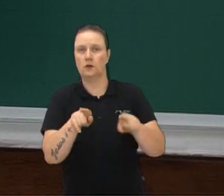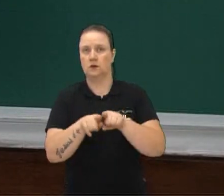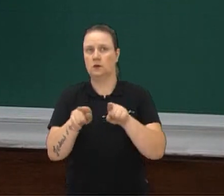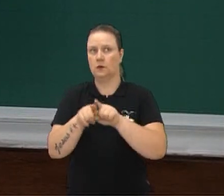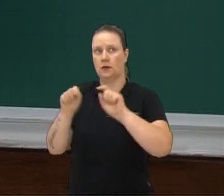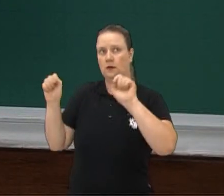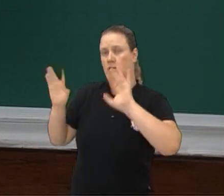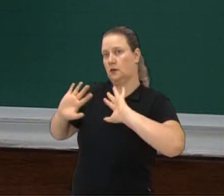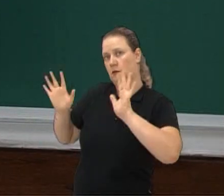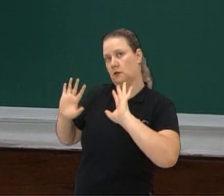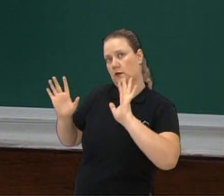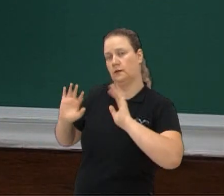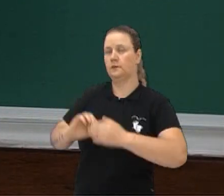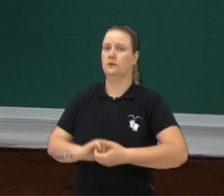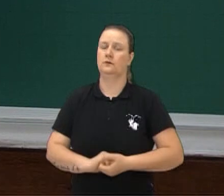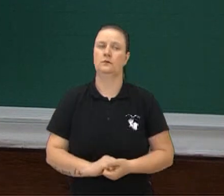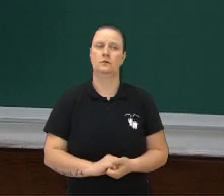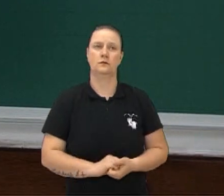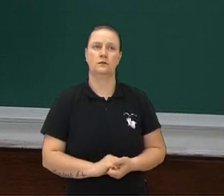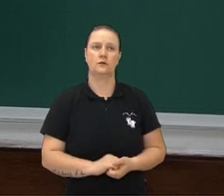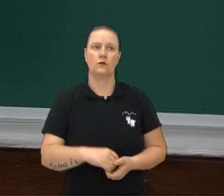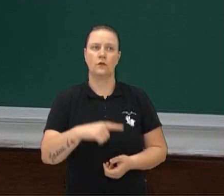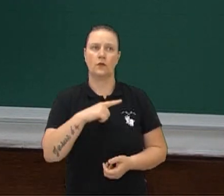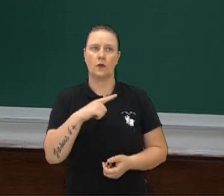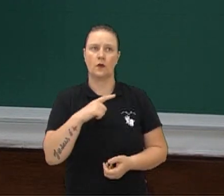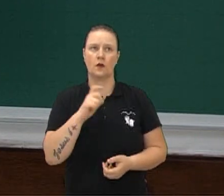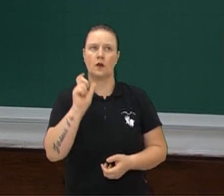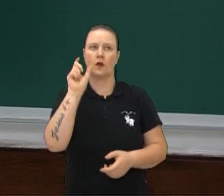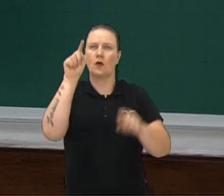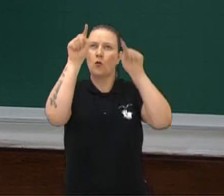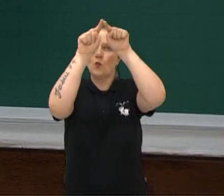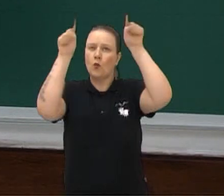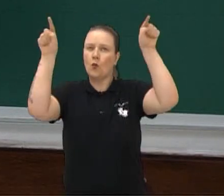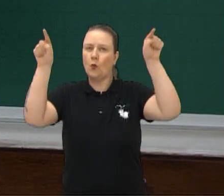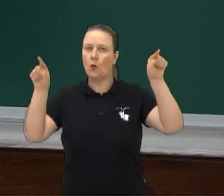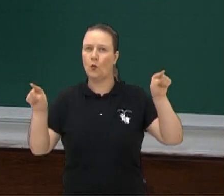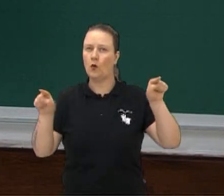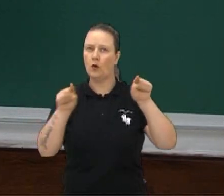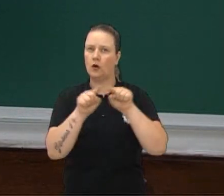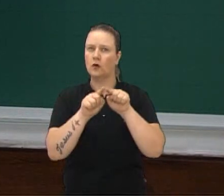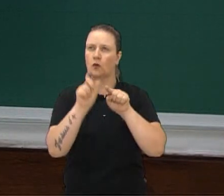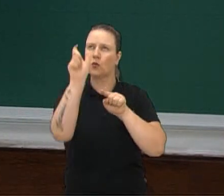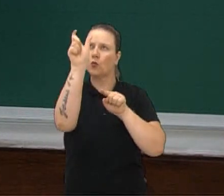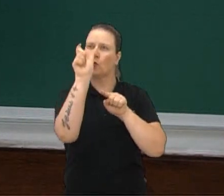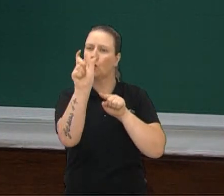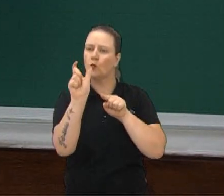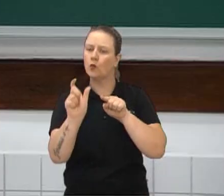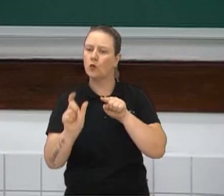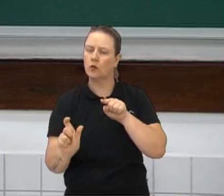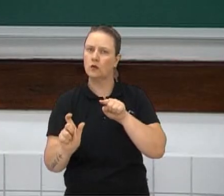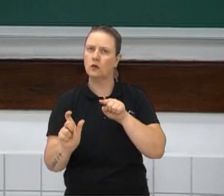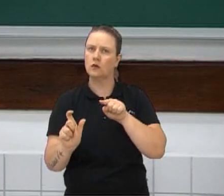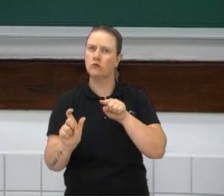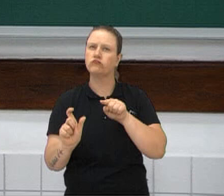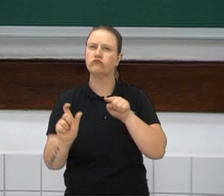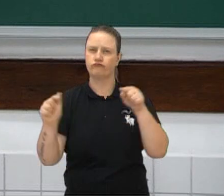Vejam as expressões que a gente tem dentro da caixinha ali e completem o diálogo de acordo com o horário, né?